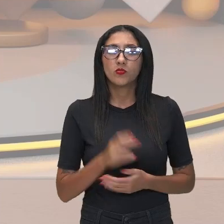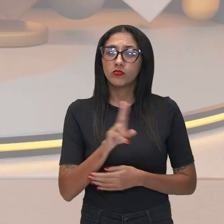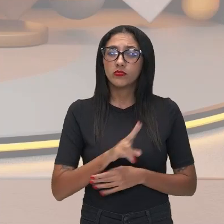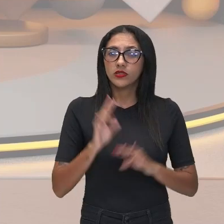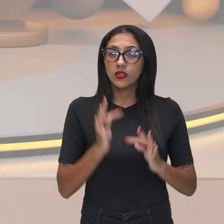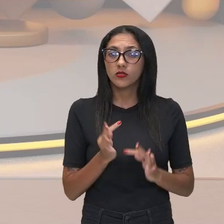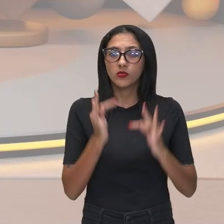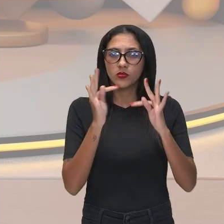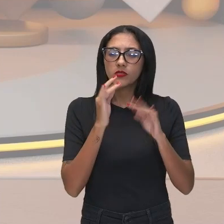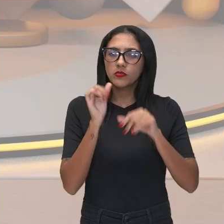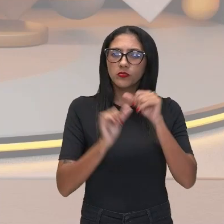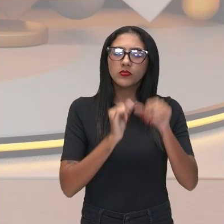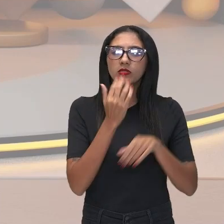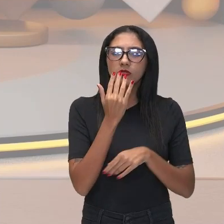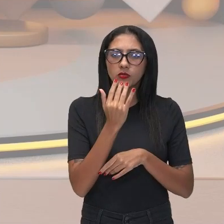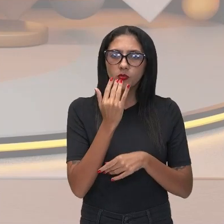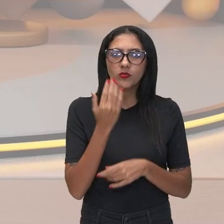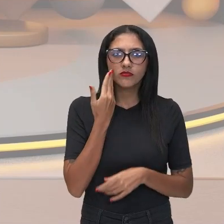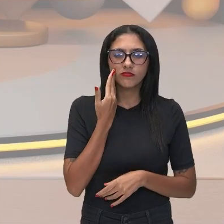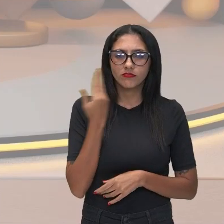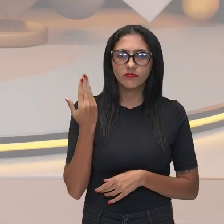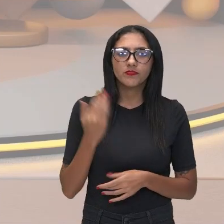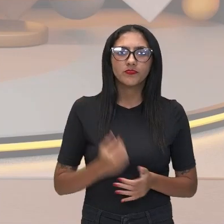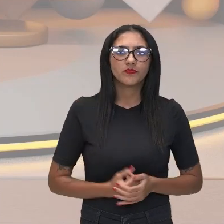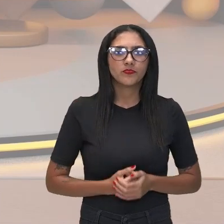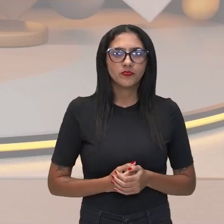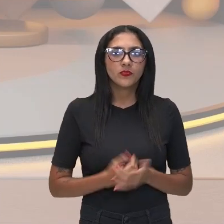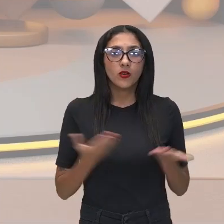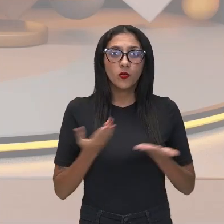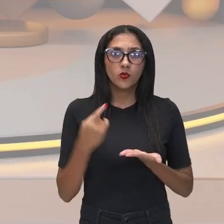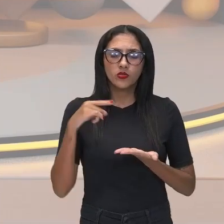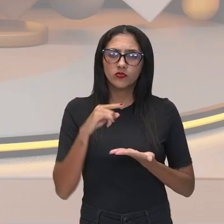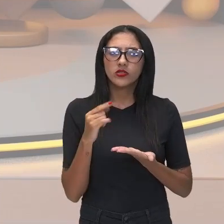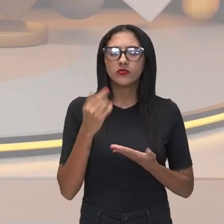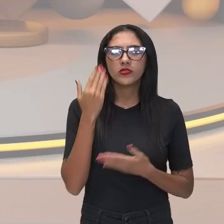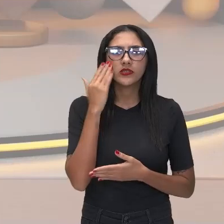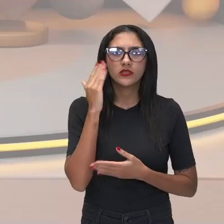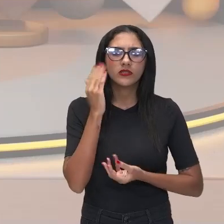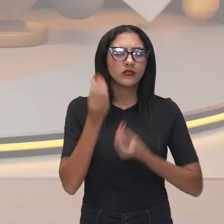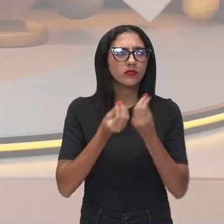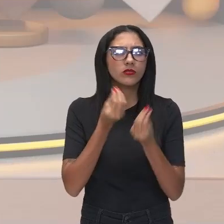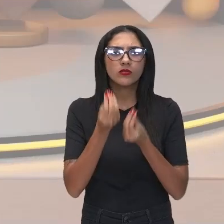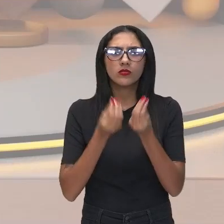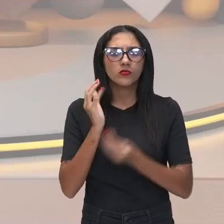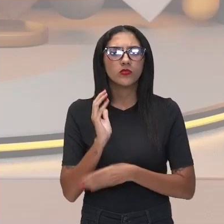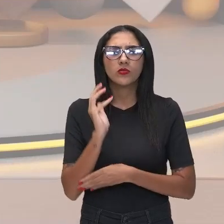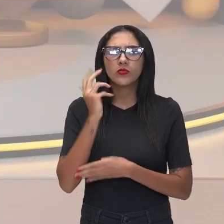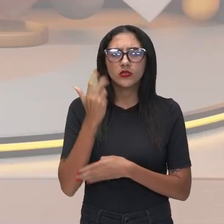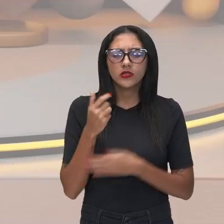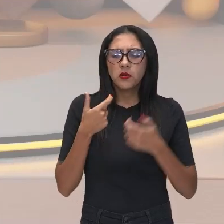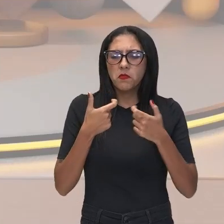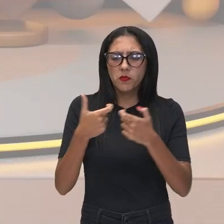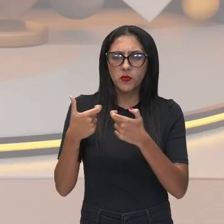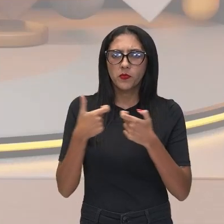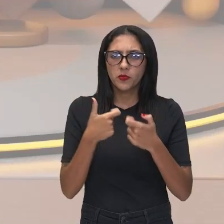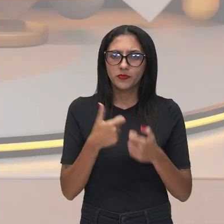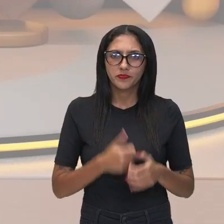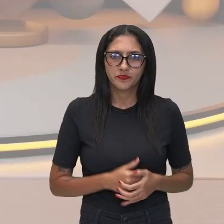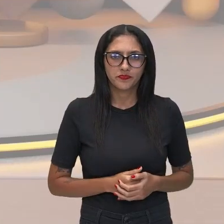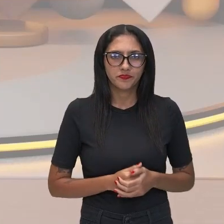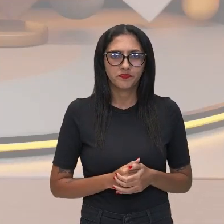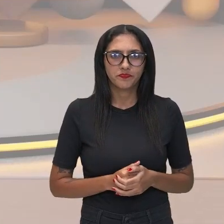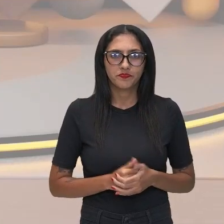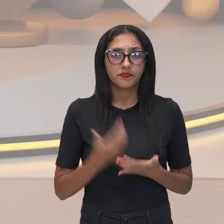daí nós vamos falar sobre essas coisas que aconteceram aí, esses conflitos bélicos, né? Então essas imagens que nós